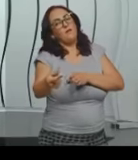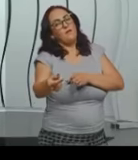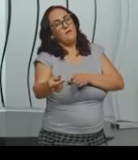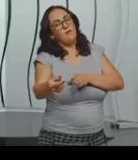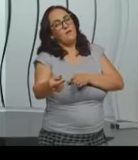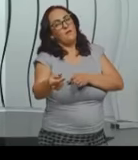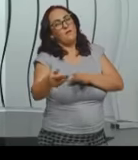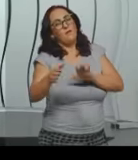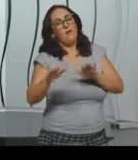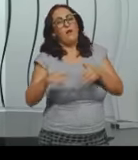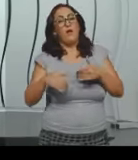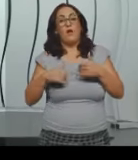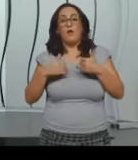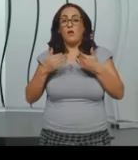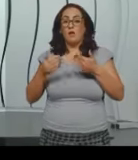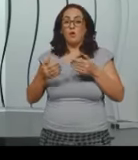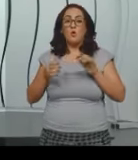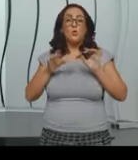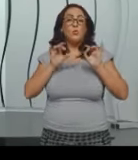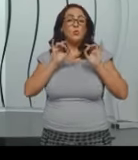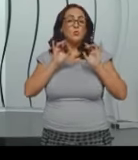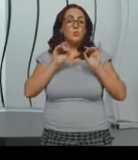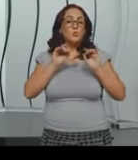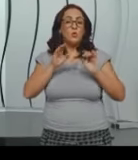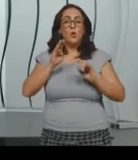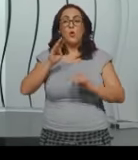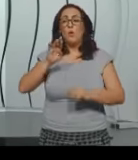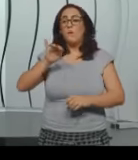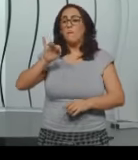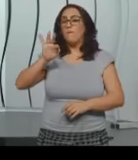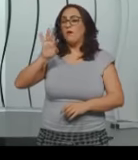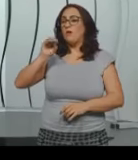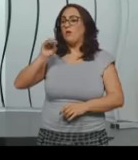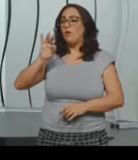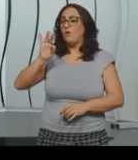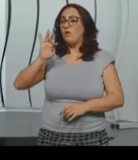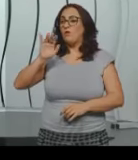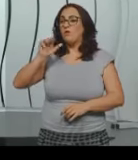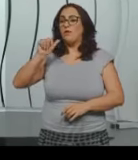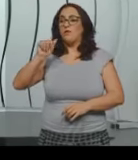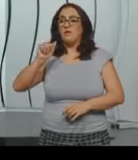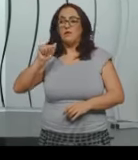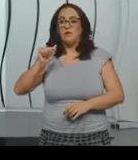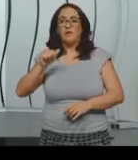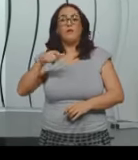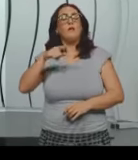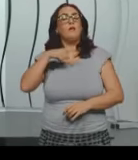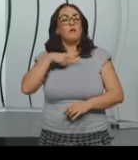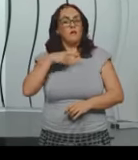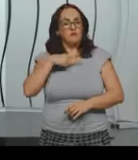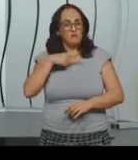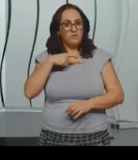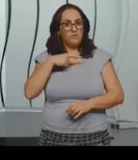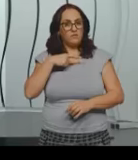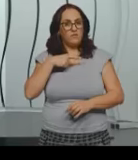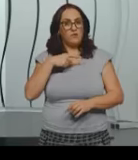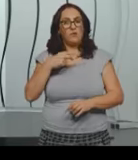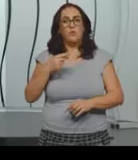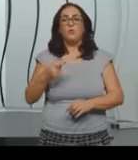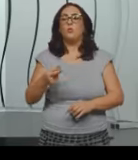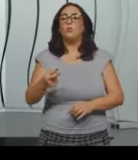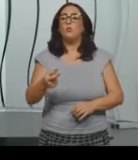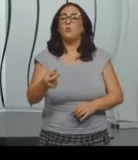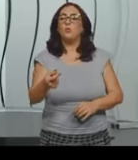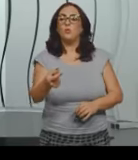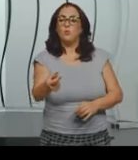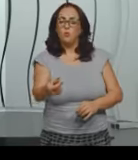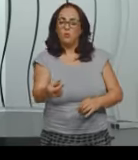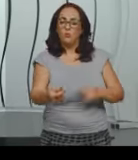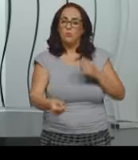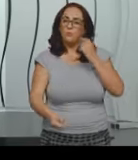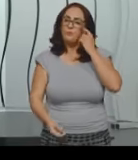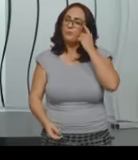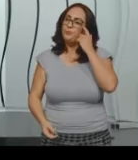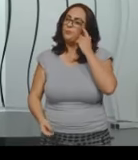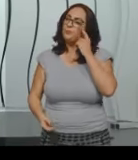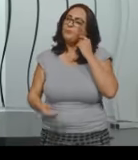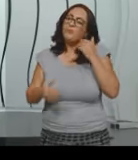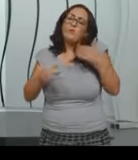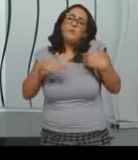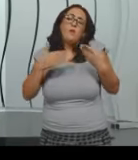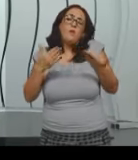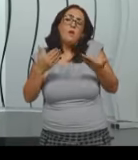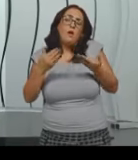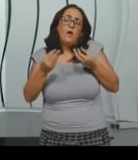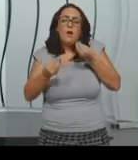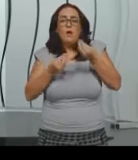Somente as briófitas é que possuem fase gametófito duradouro. Então, vamos ver a diversidade